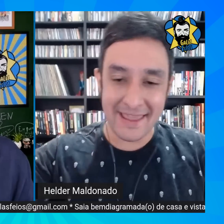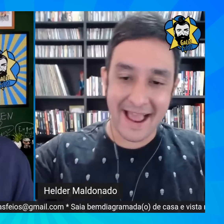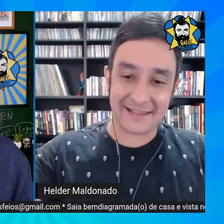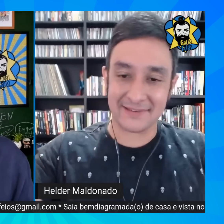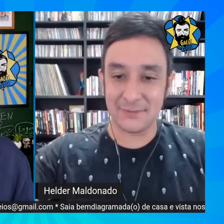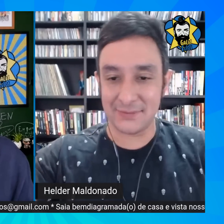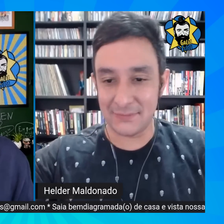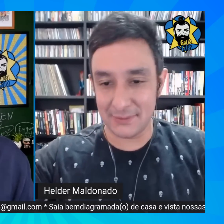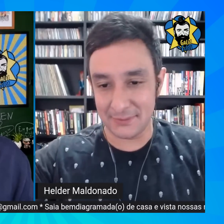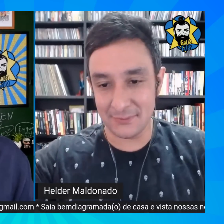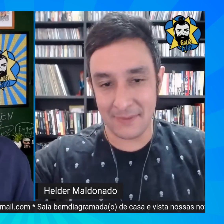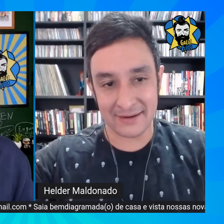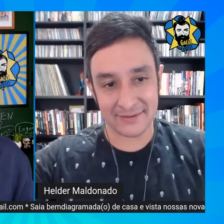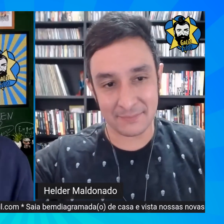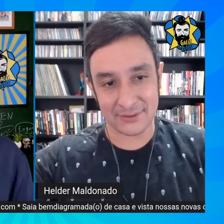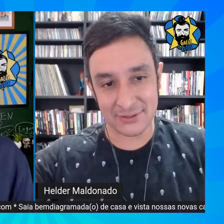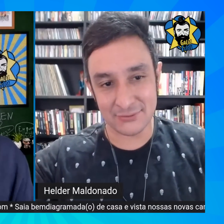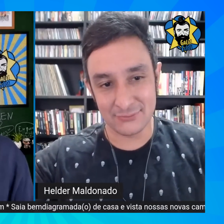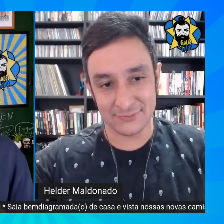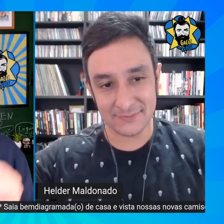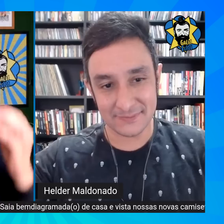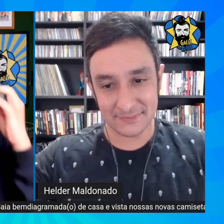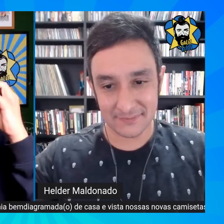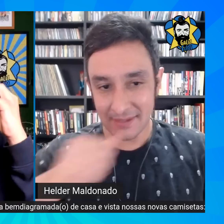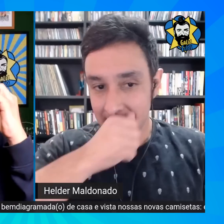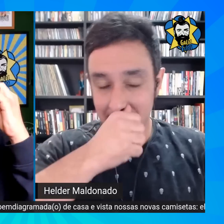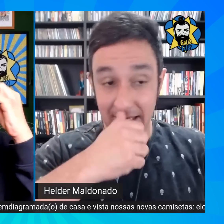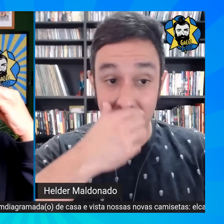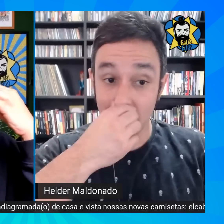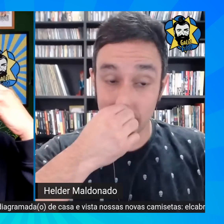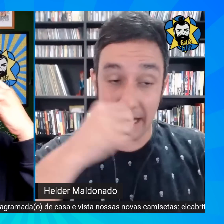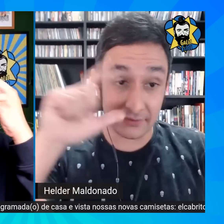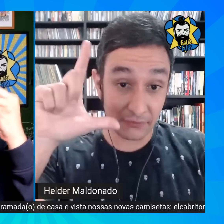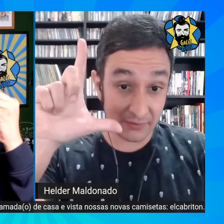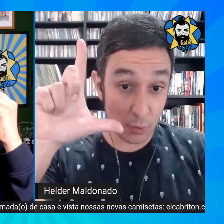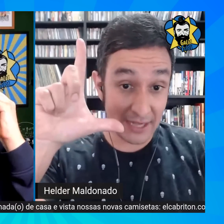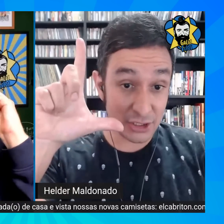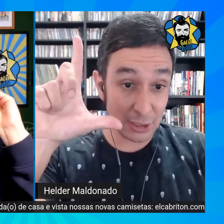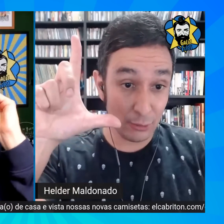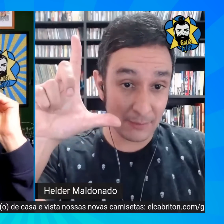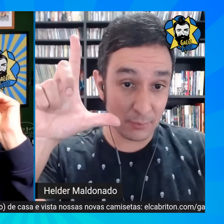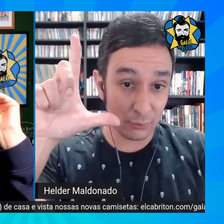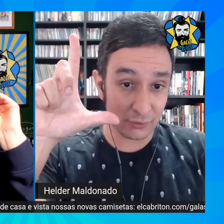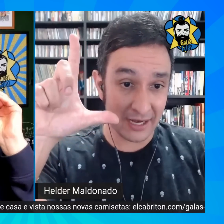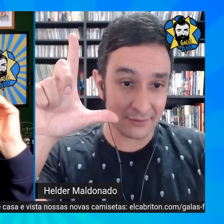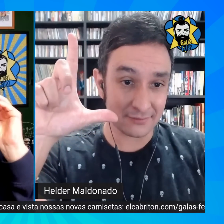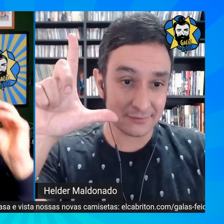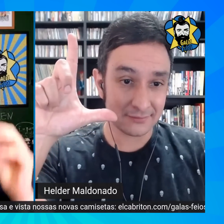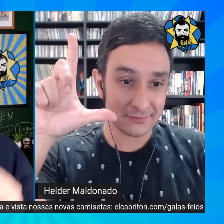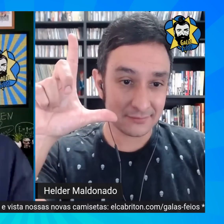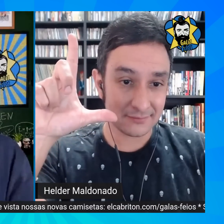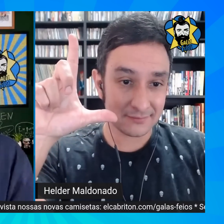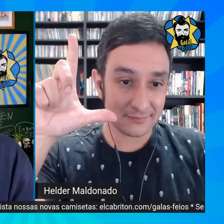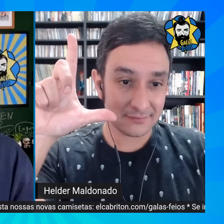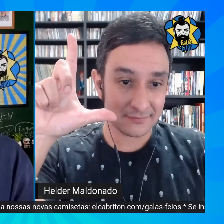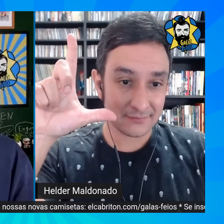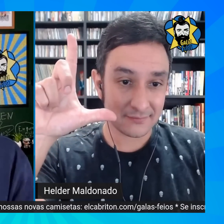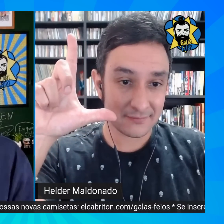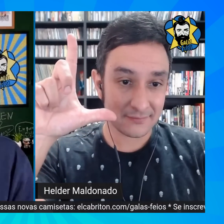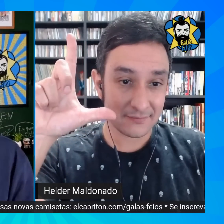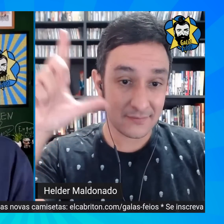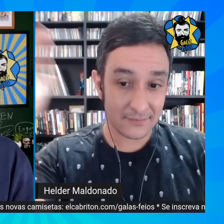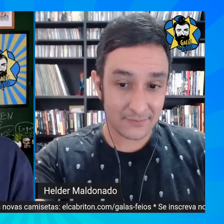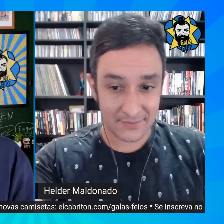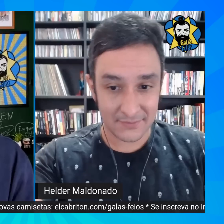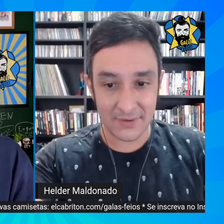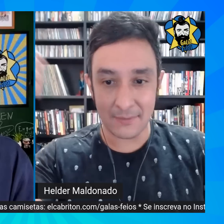Coringa reaça, você viu? O Márcia para jejum. E teve os caras fazendo L de Lula pro Bolsonaro.